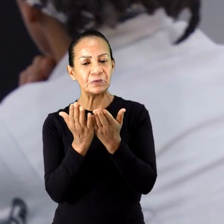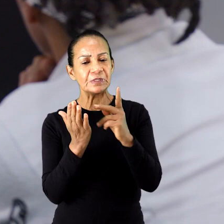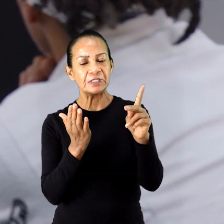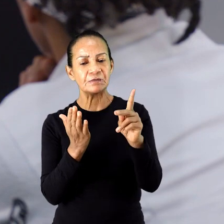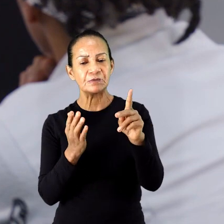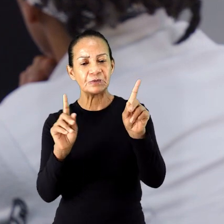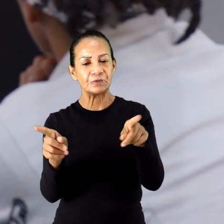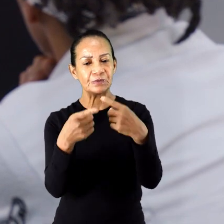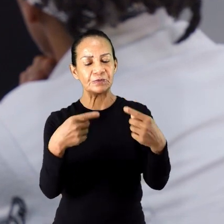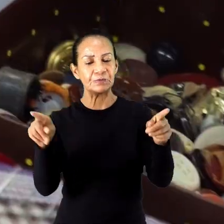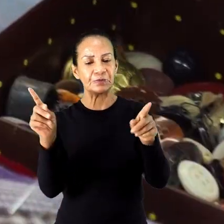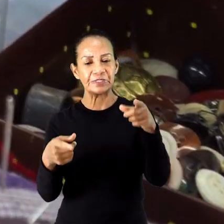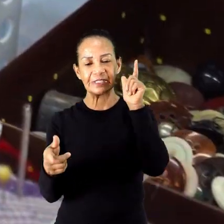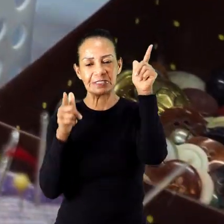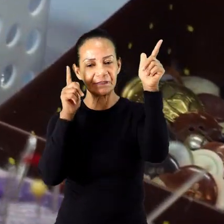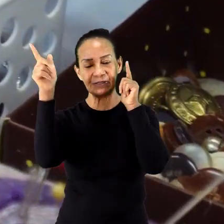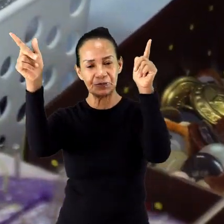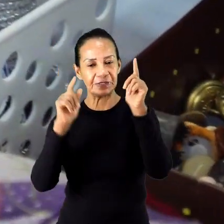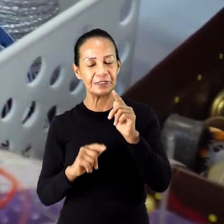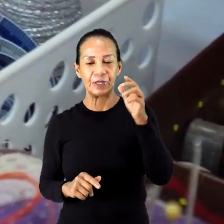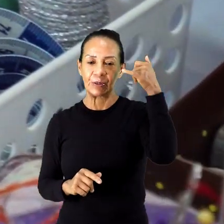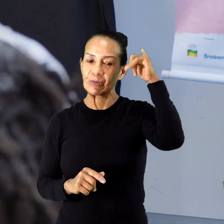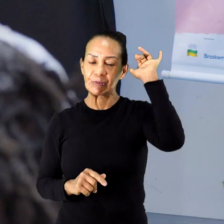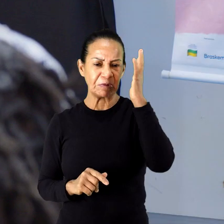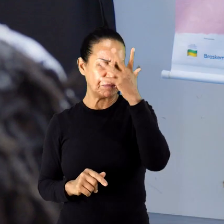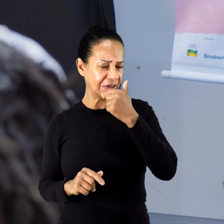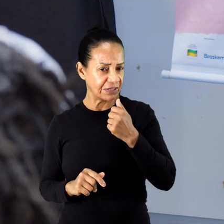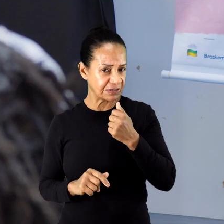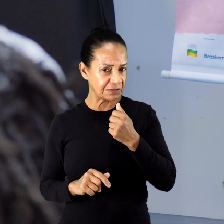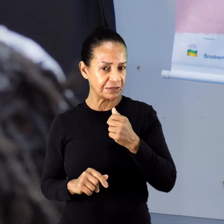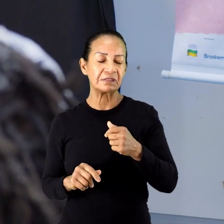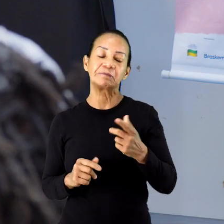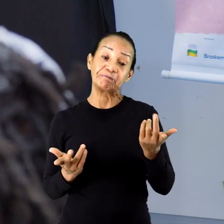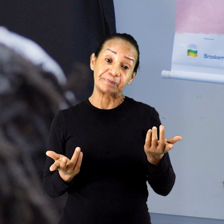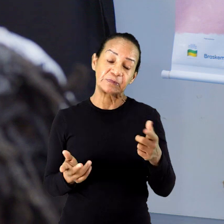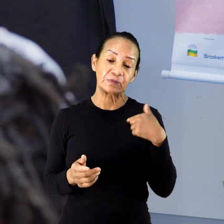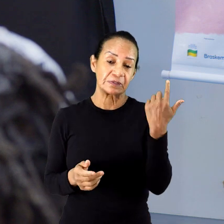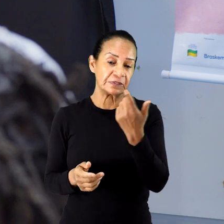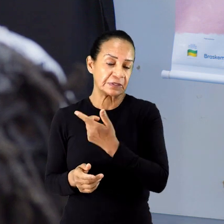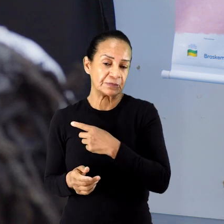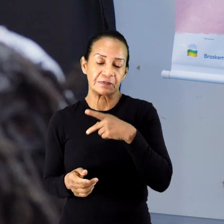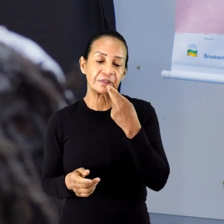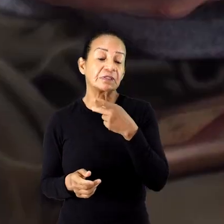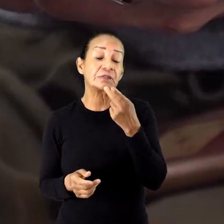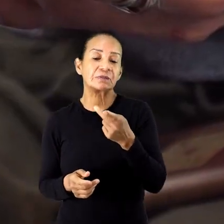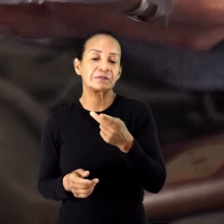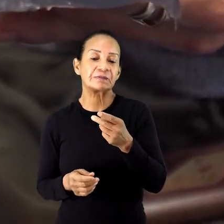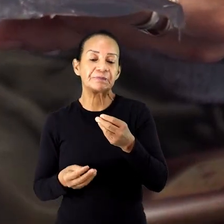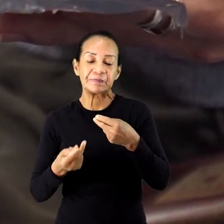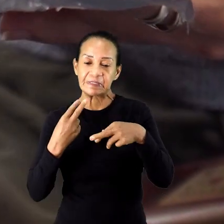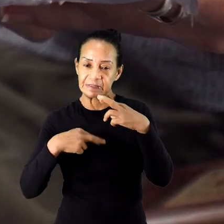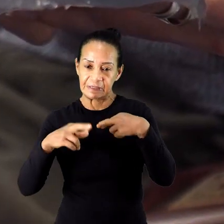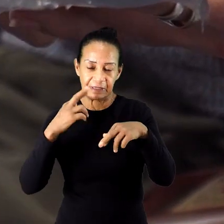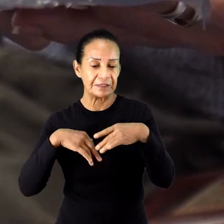com música, As Aventuras do Boi Beleza? Então nós estamos em questão. É por isso que falar sobre reciclagem de plástico é falar sobre a sua